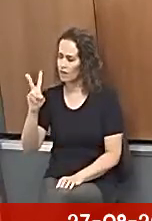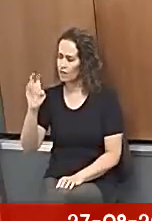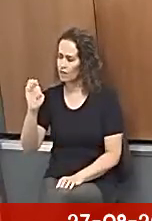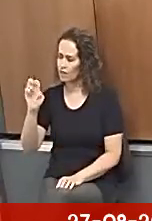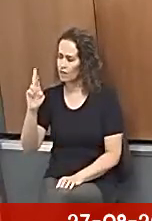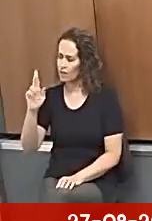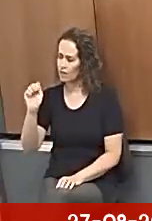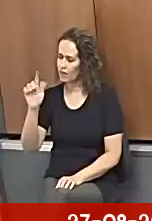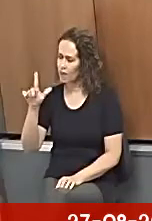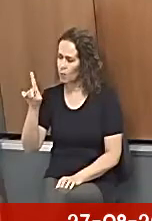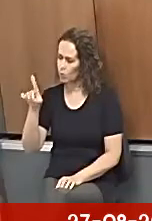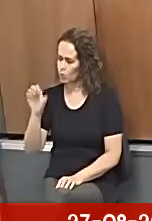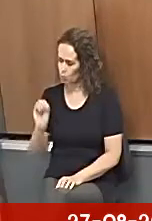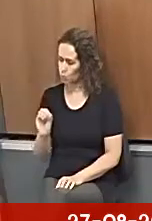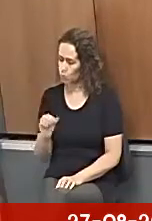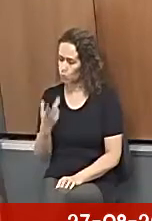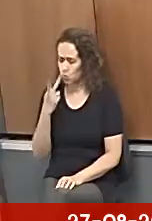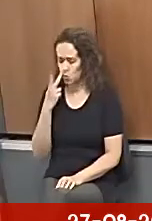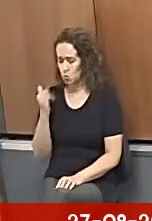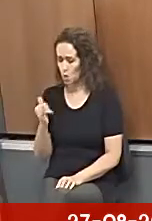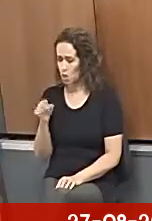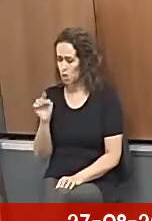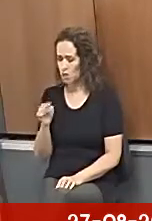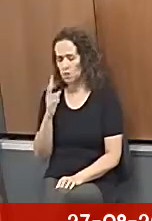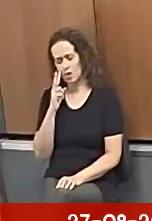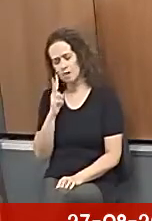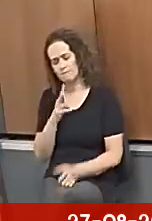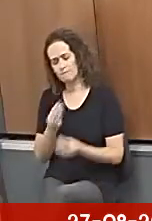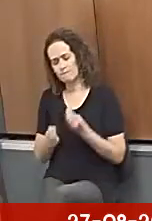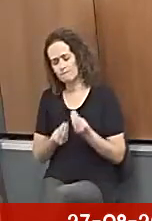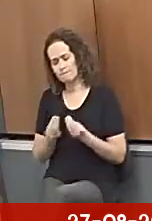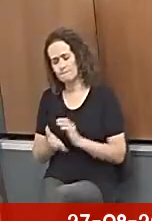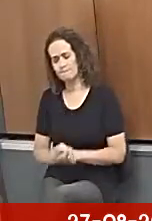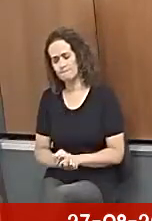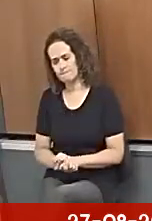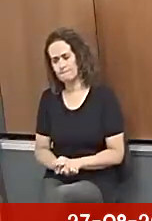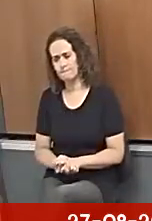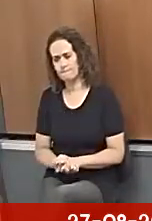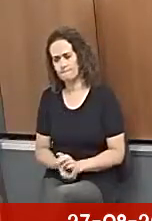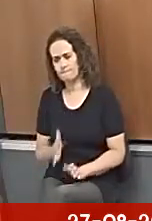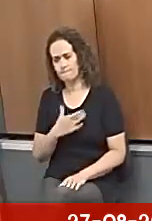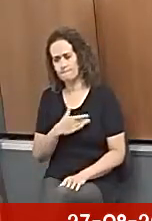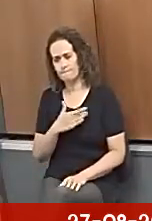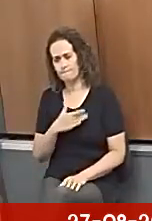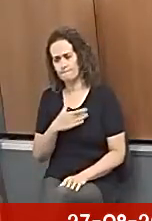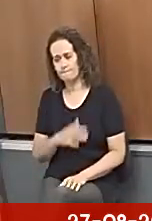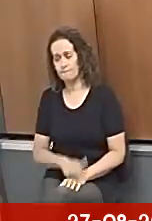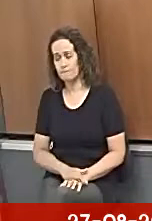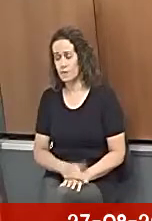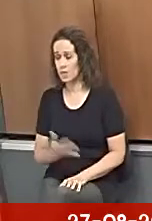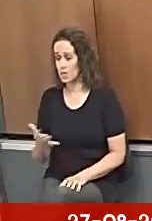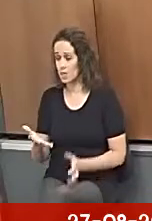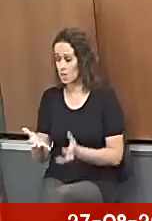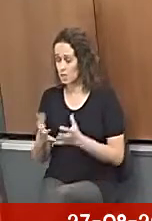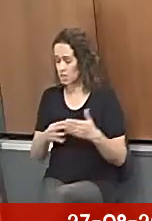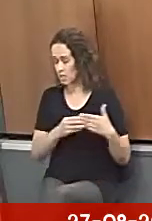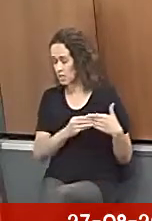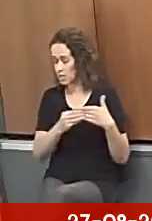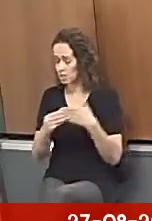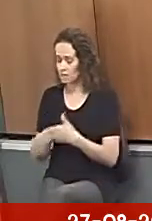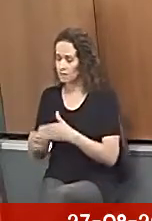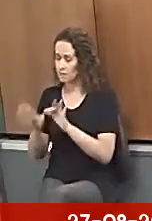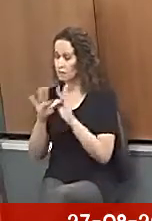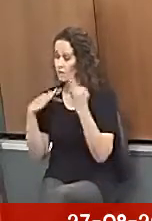ali e me coloquei no lugar do cristiano como pai que quis levar a família para